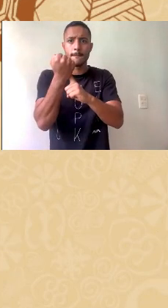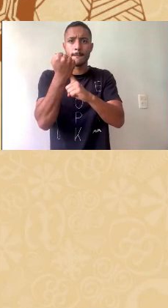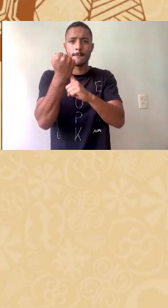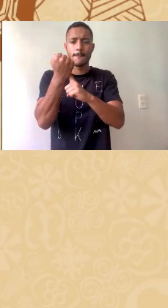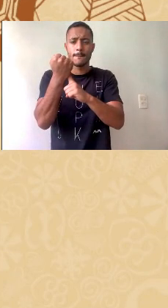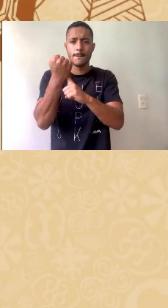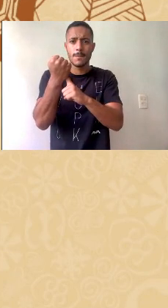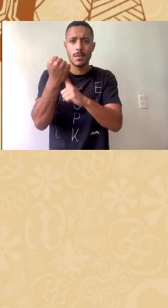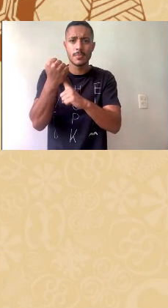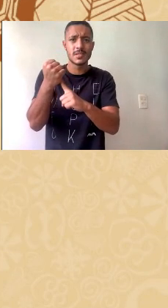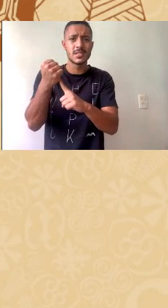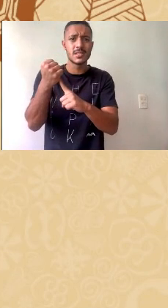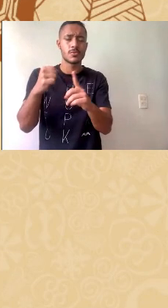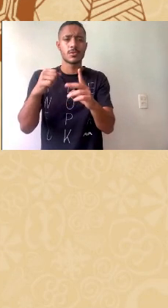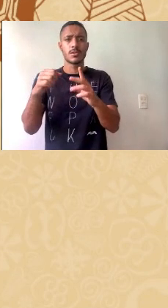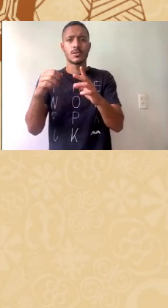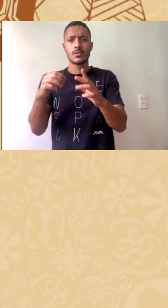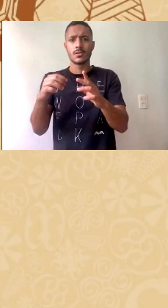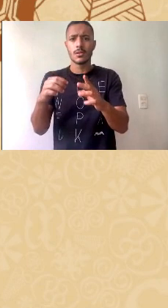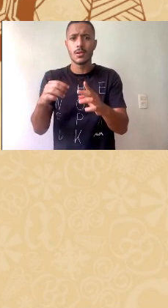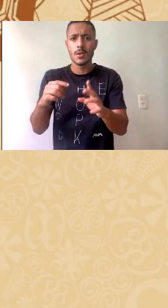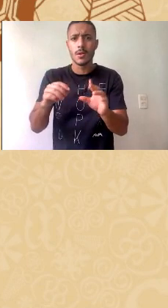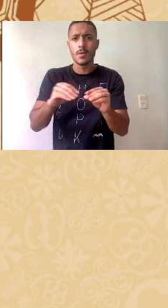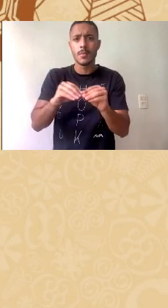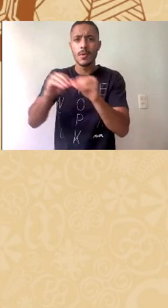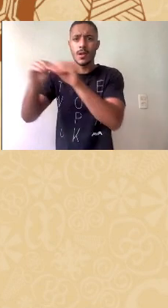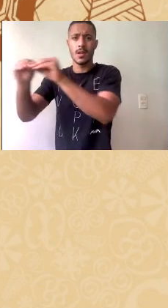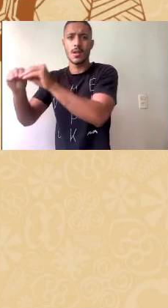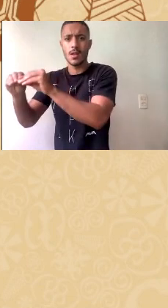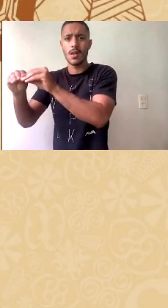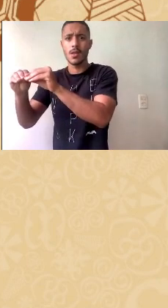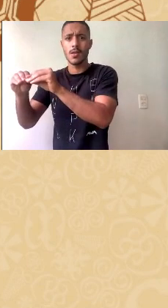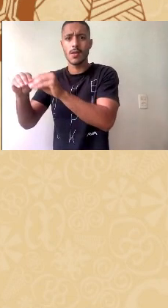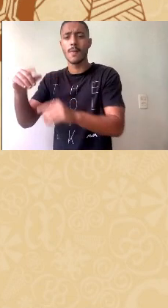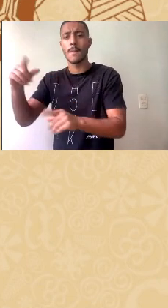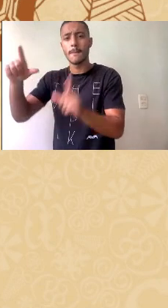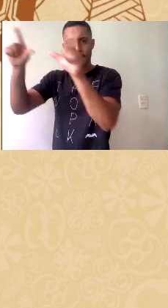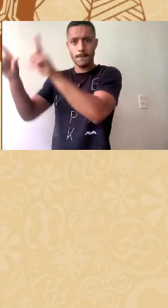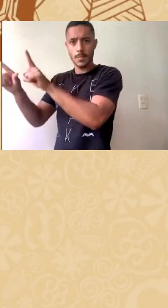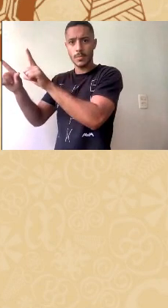traziam e se organizavam para levar isso adiante. Próximo, por favor.